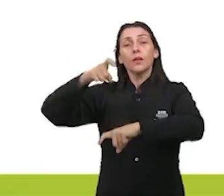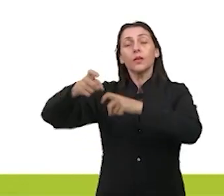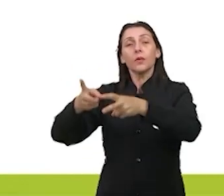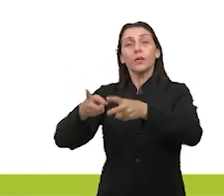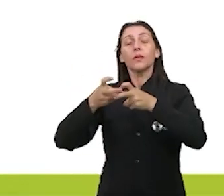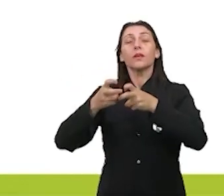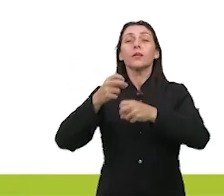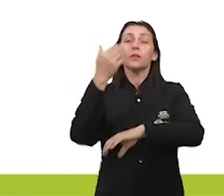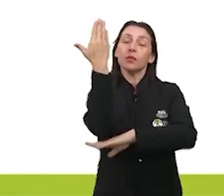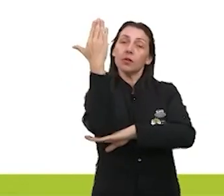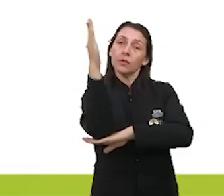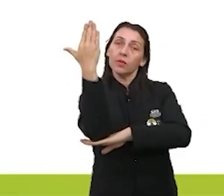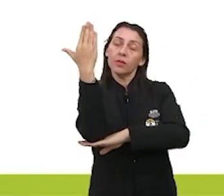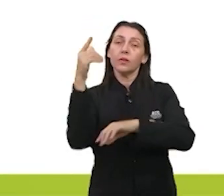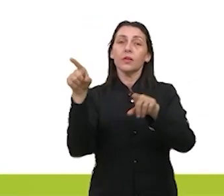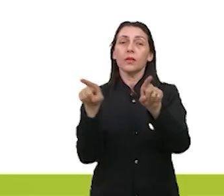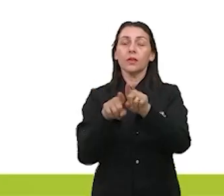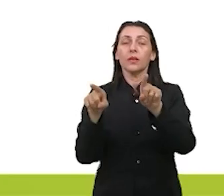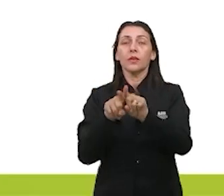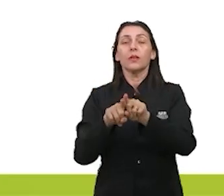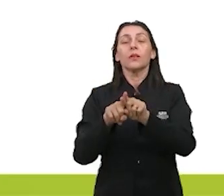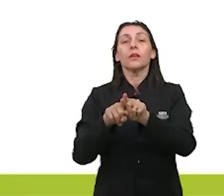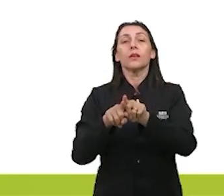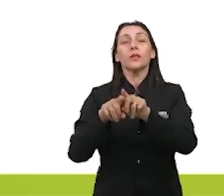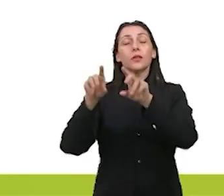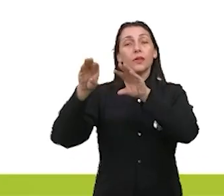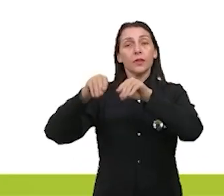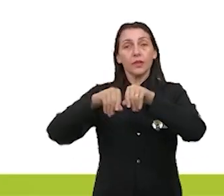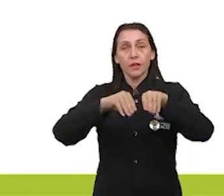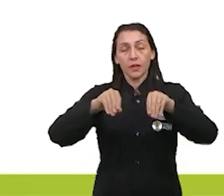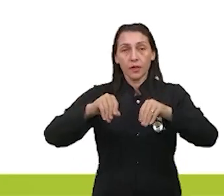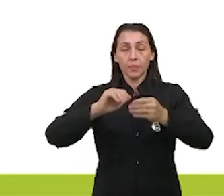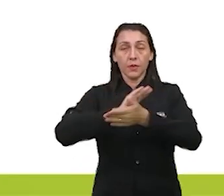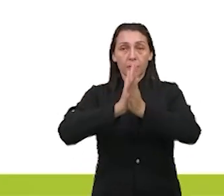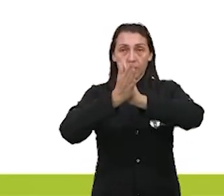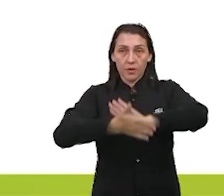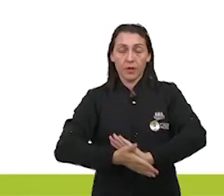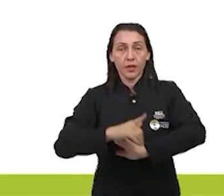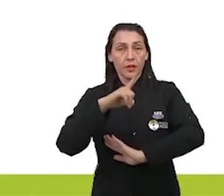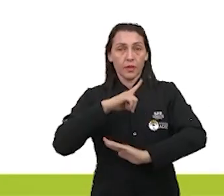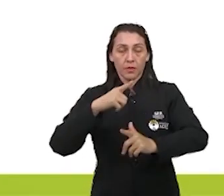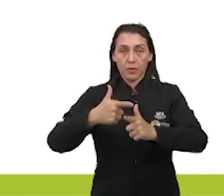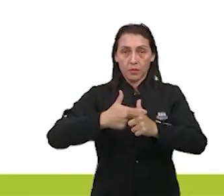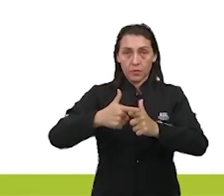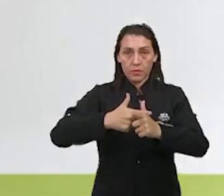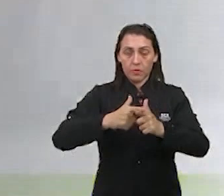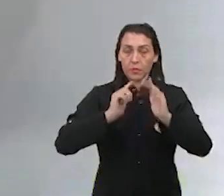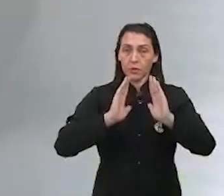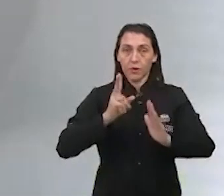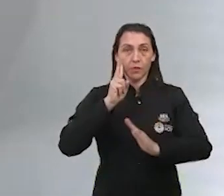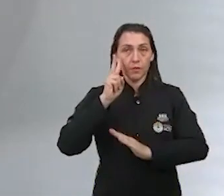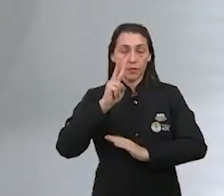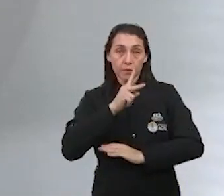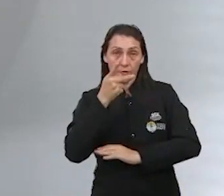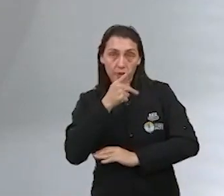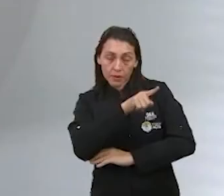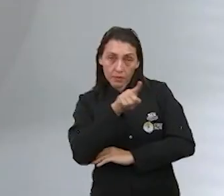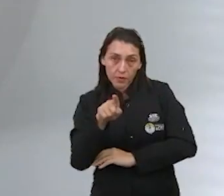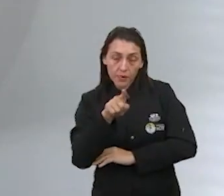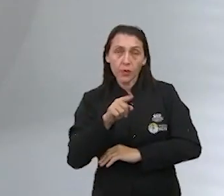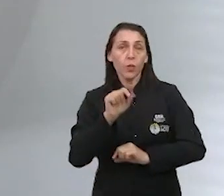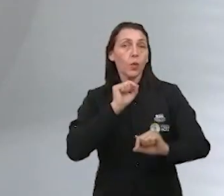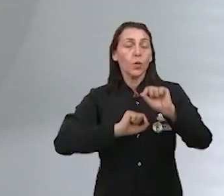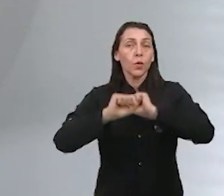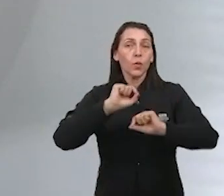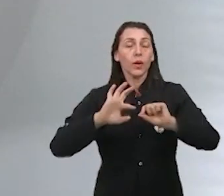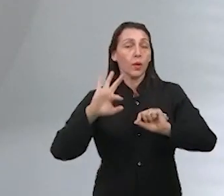ilegal de madeira e especulação de terras contribuem para essa destruição. Então nós temos um problema aí, como eu já havia falado para vocês. O que